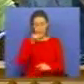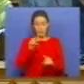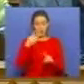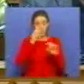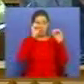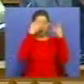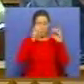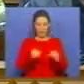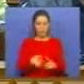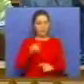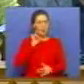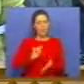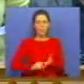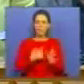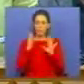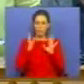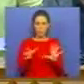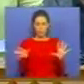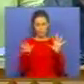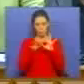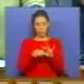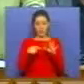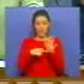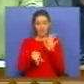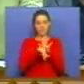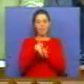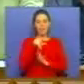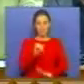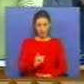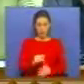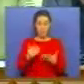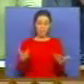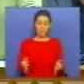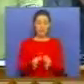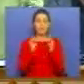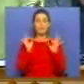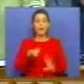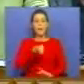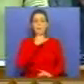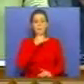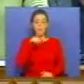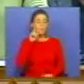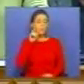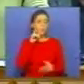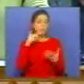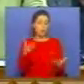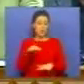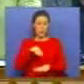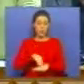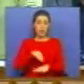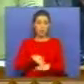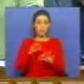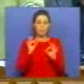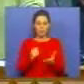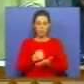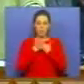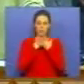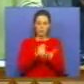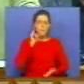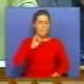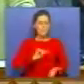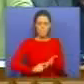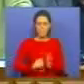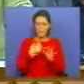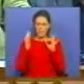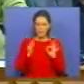dois princípios são fundamentais para o enquadramento desta lei. Assim como as medidas para a proteção das testemunhas são um auxiliar